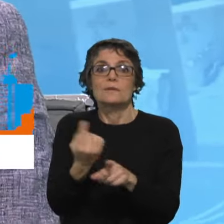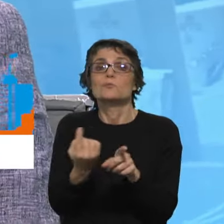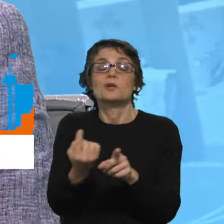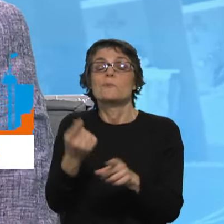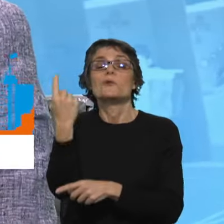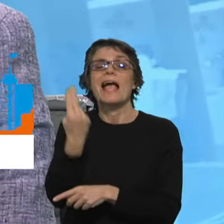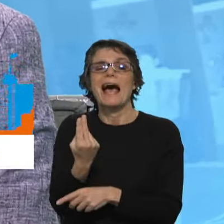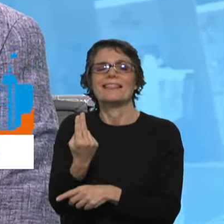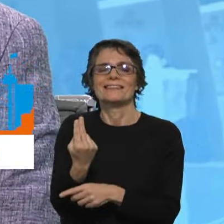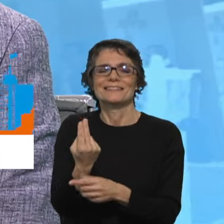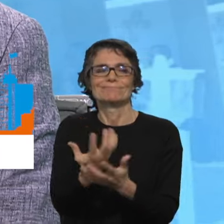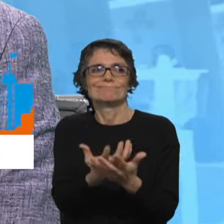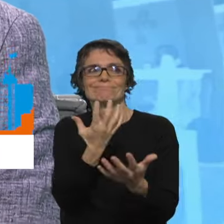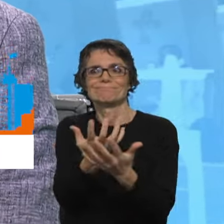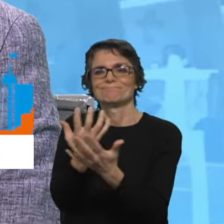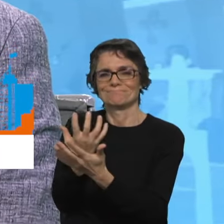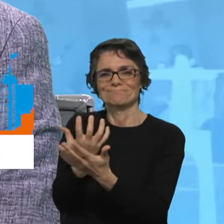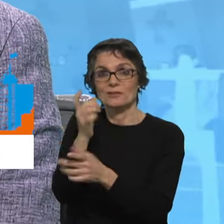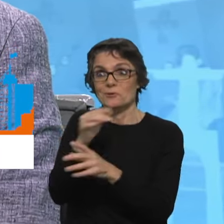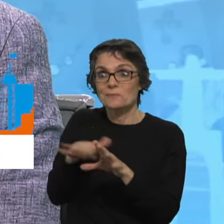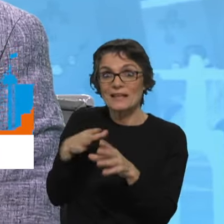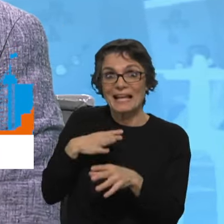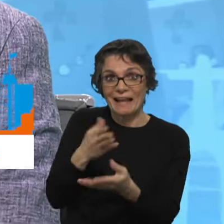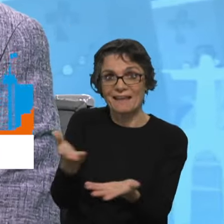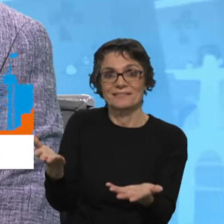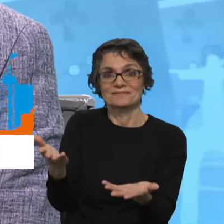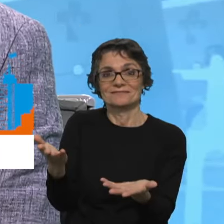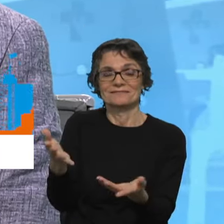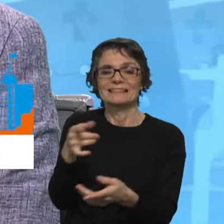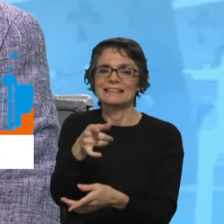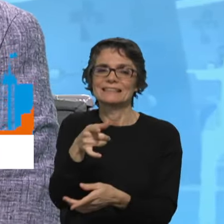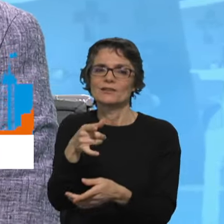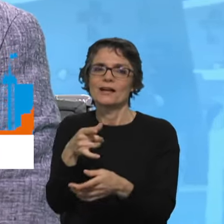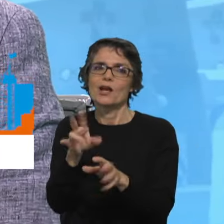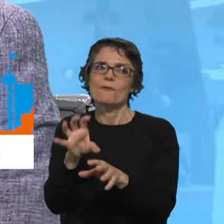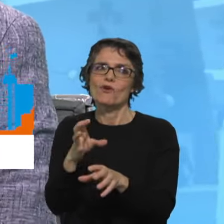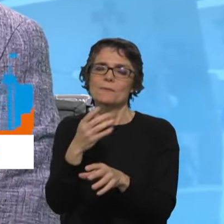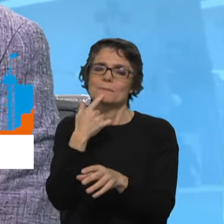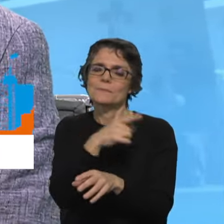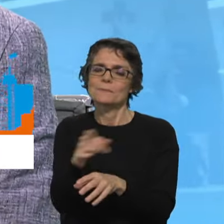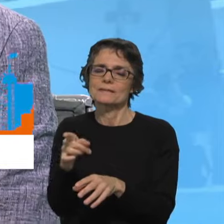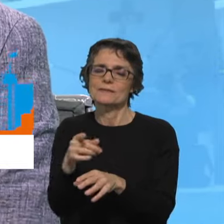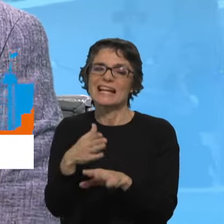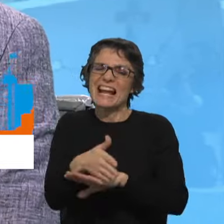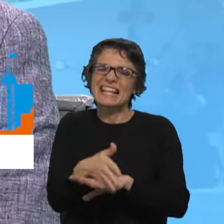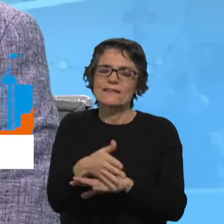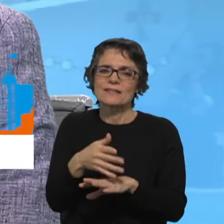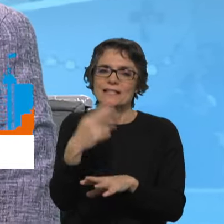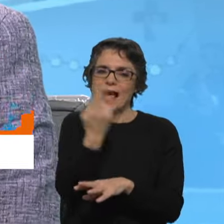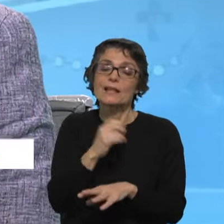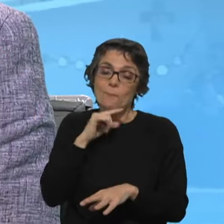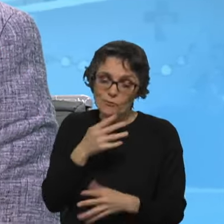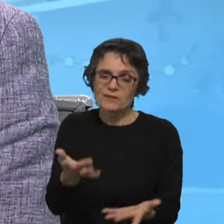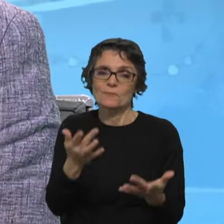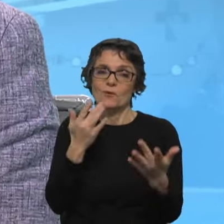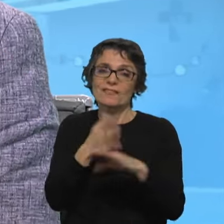puxam e porque descobrem que é possível aceder à fé, é possível aprofundar a fé, também através do